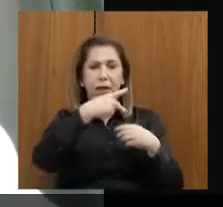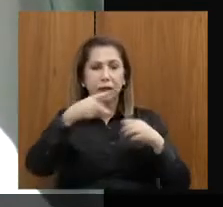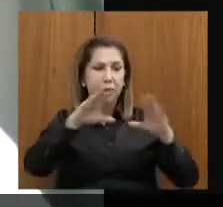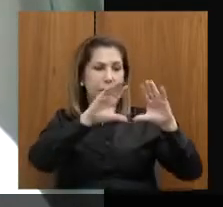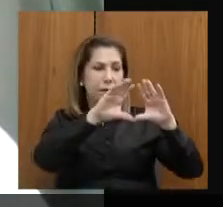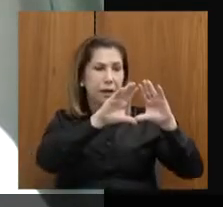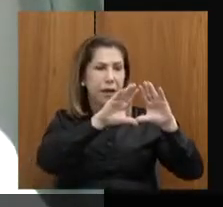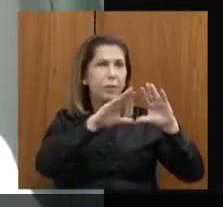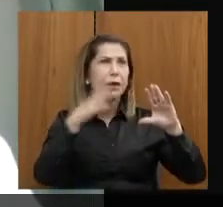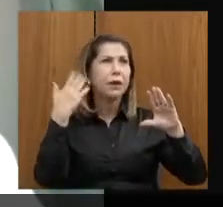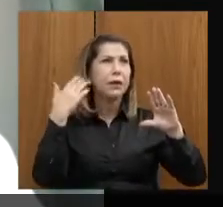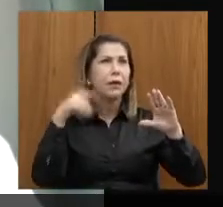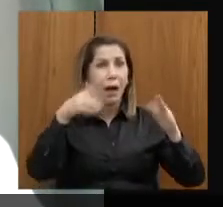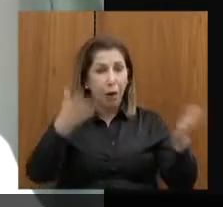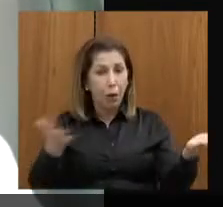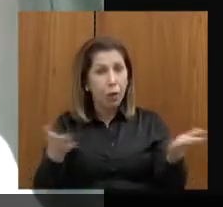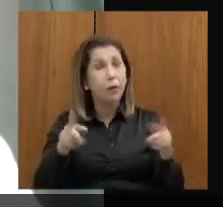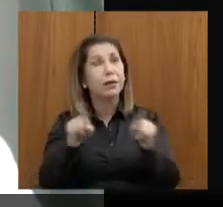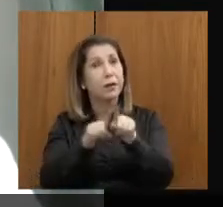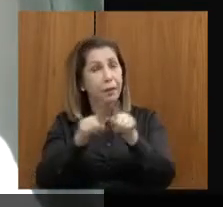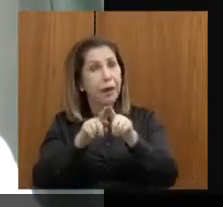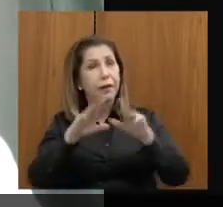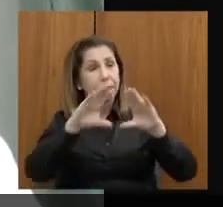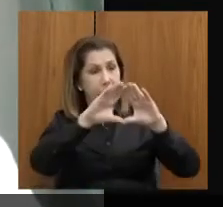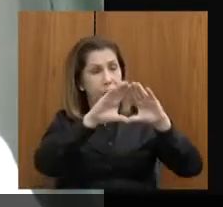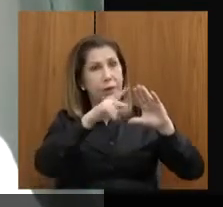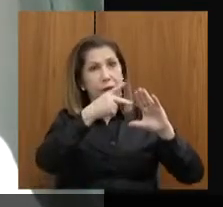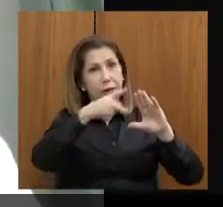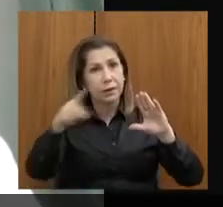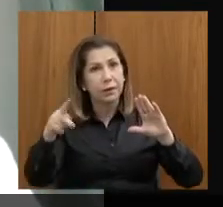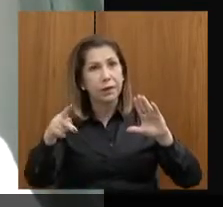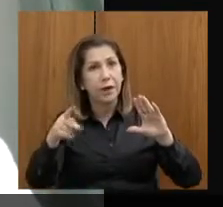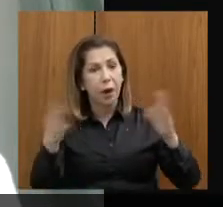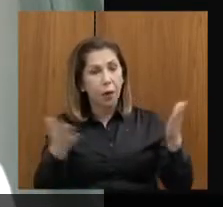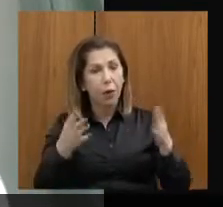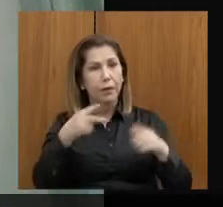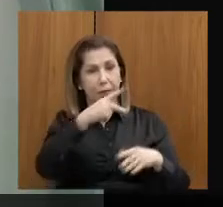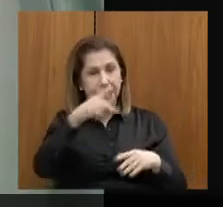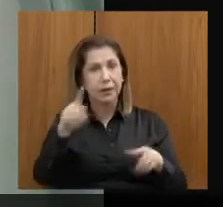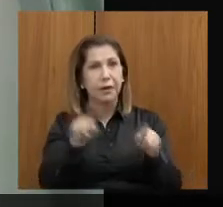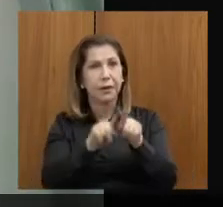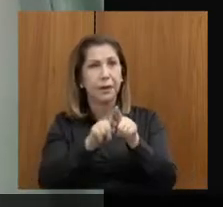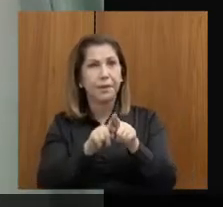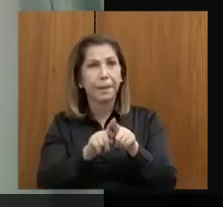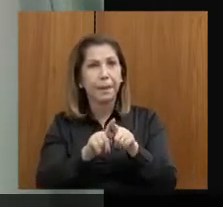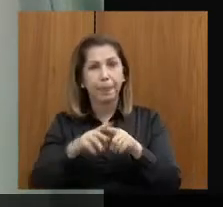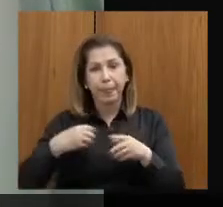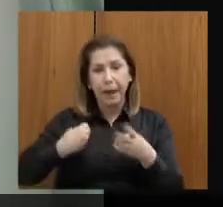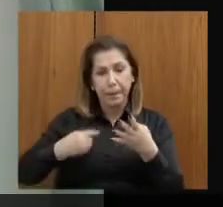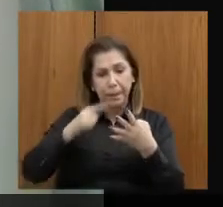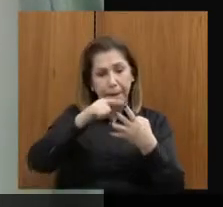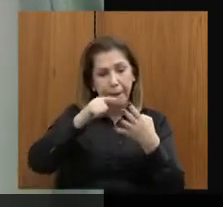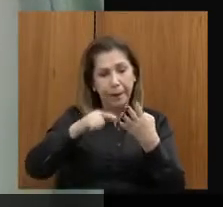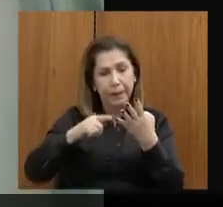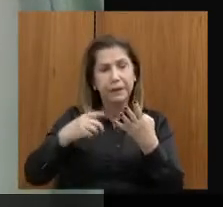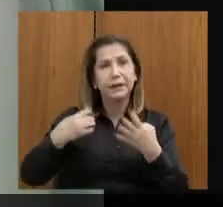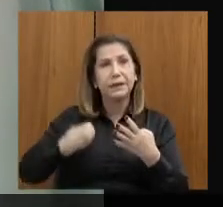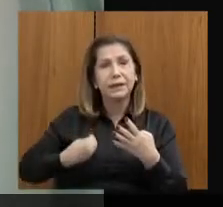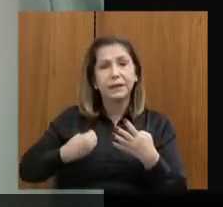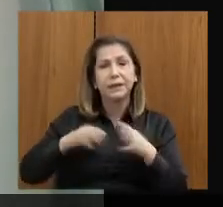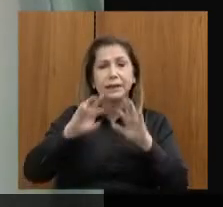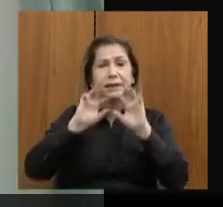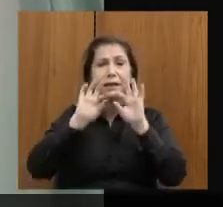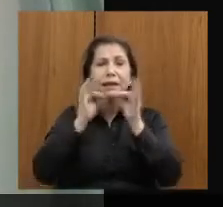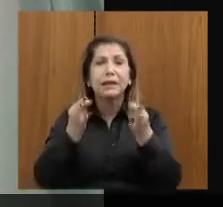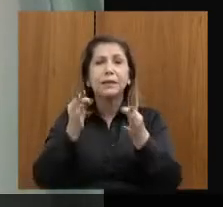assembleia na época e também com o presidente dessa E aí tem essa participação dessas pessoas simples lá do norte e